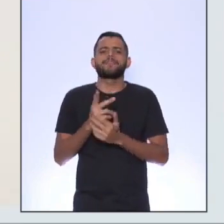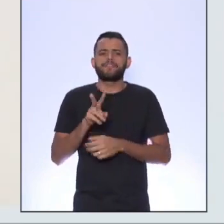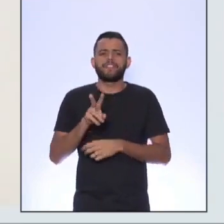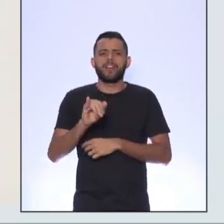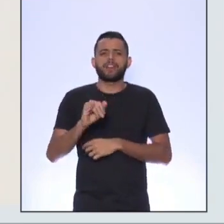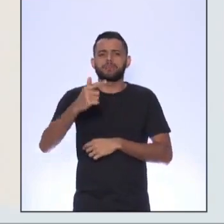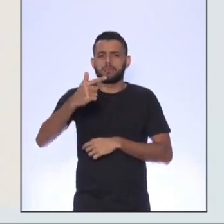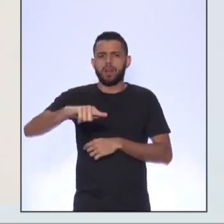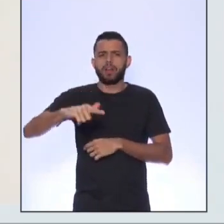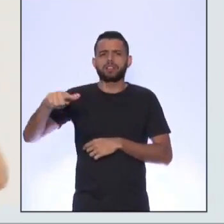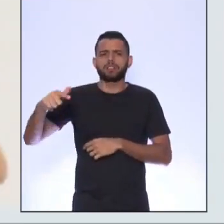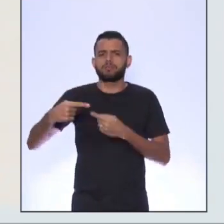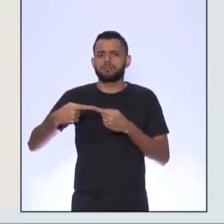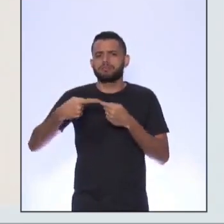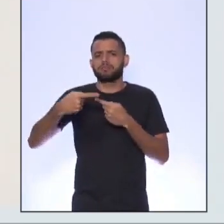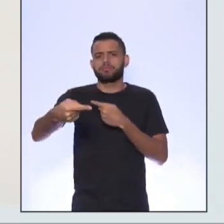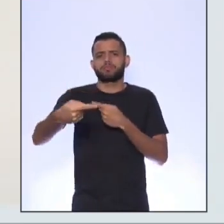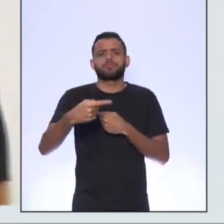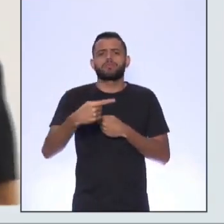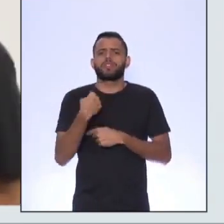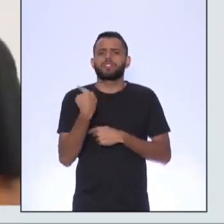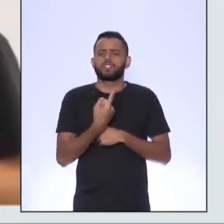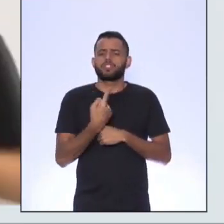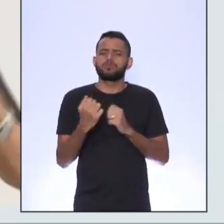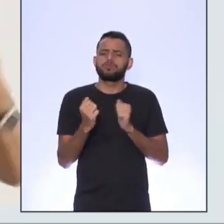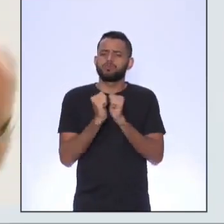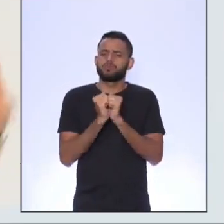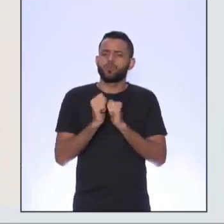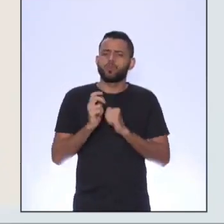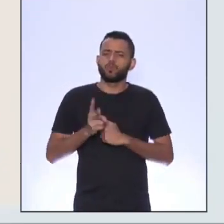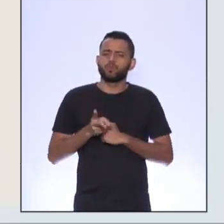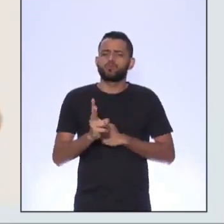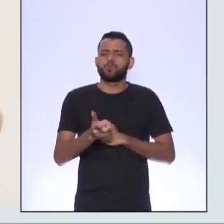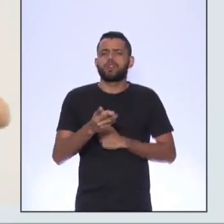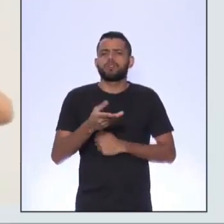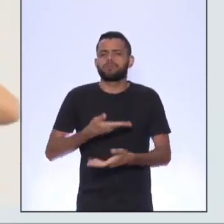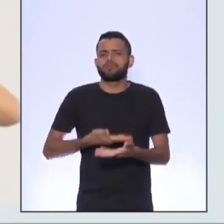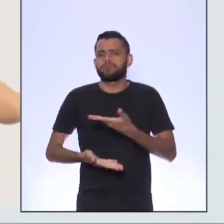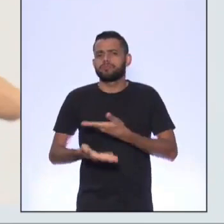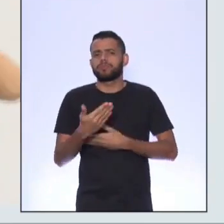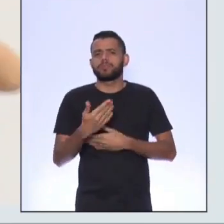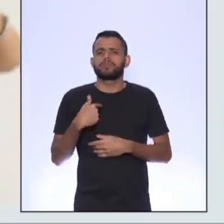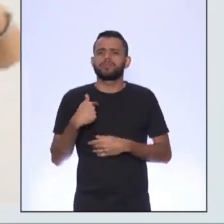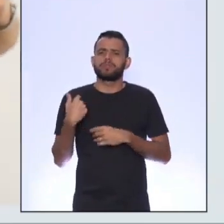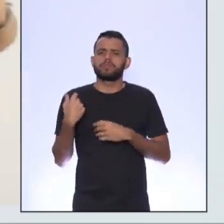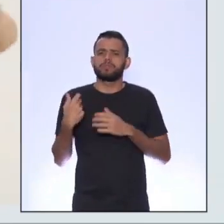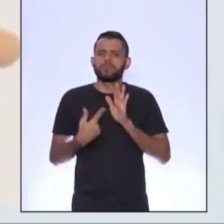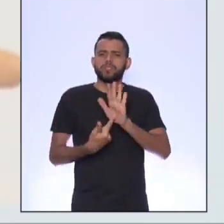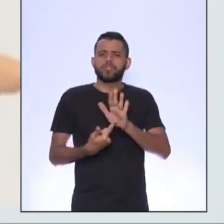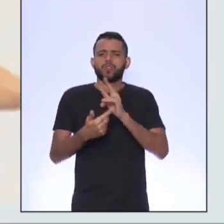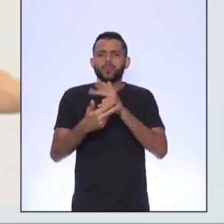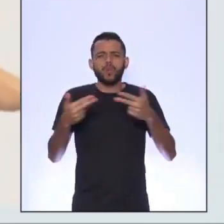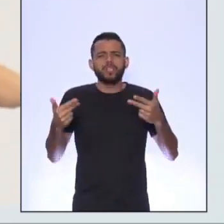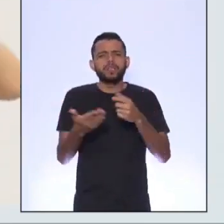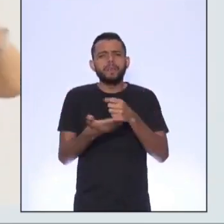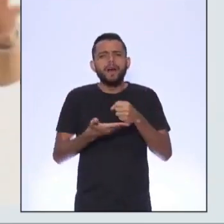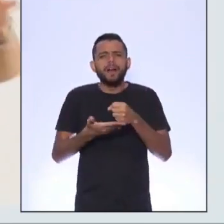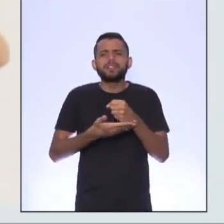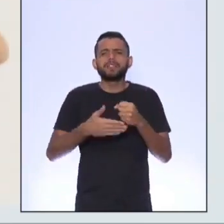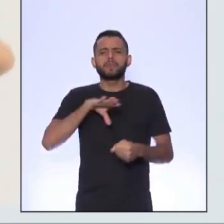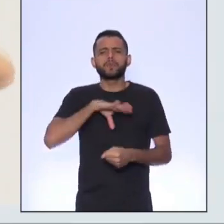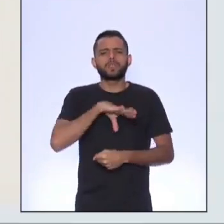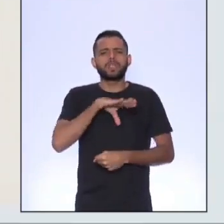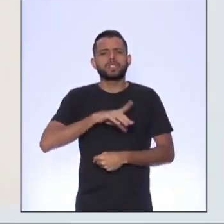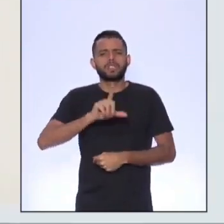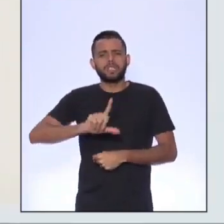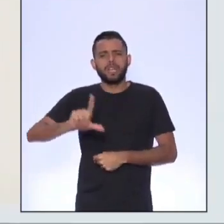outros encontros mais para frente e a gente vai continuar nessa mesma pegada. Eu vou trazendo assim elementos básicos do português, da literatura,